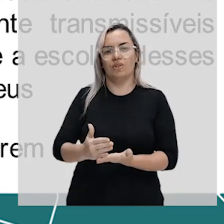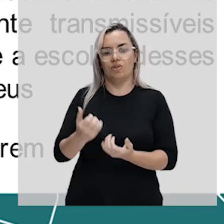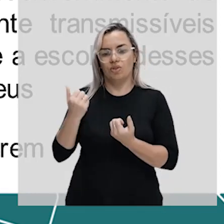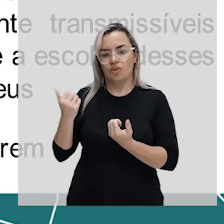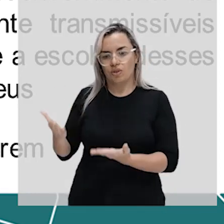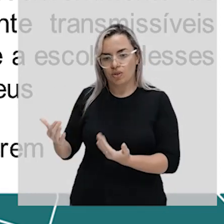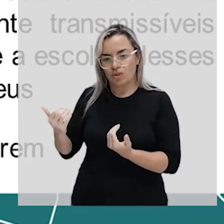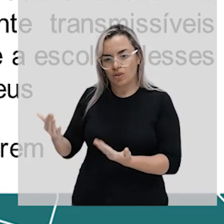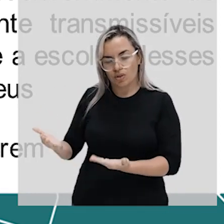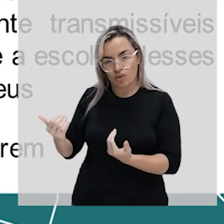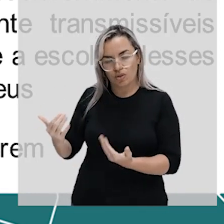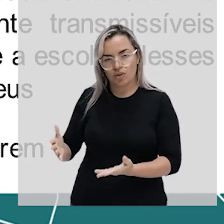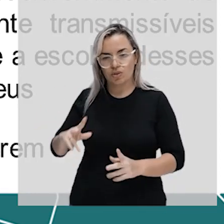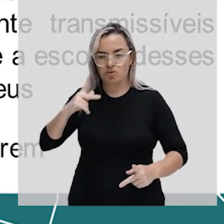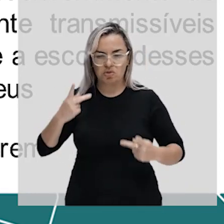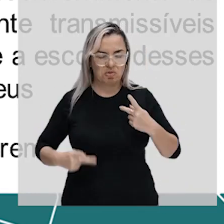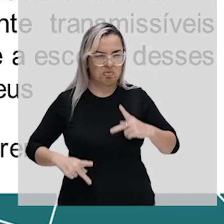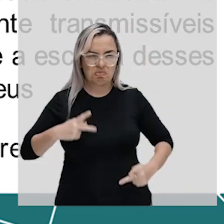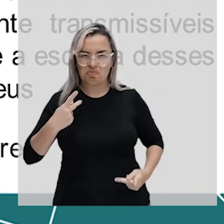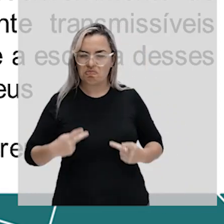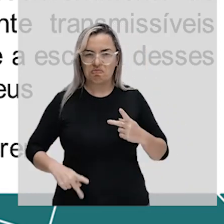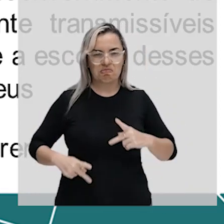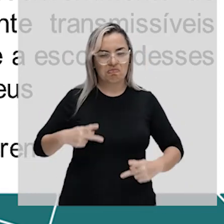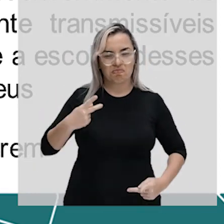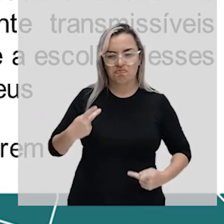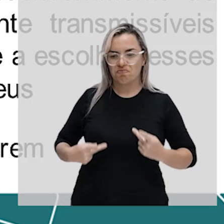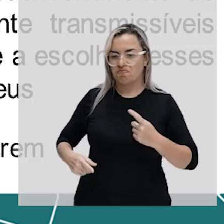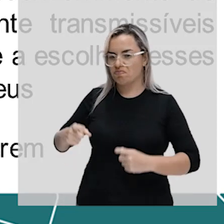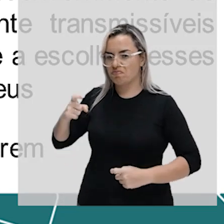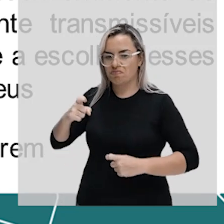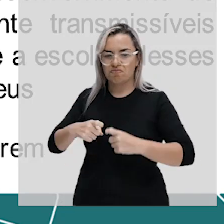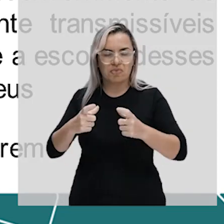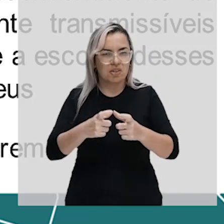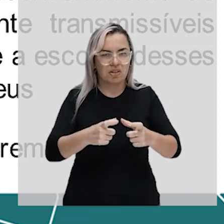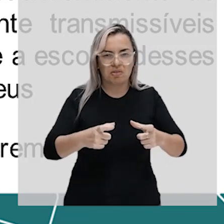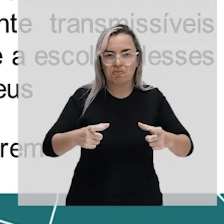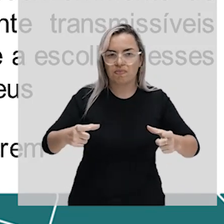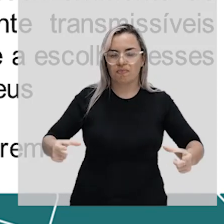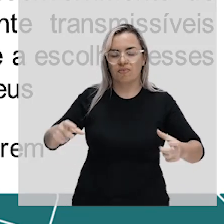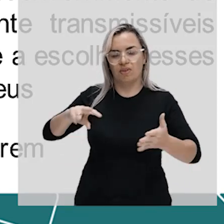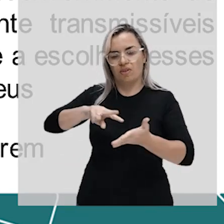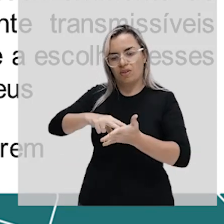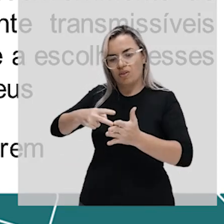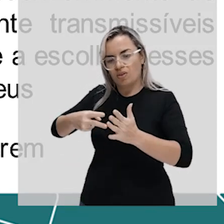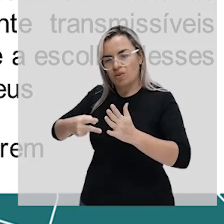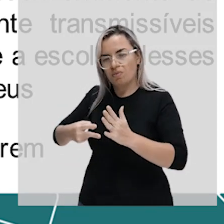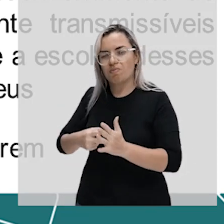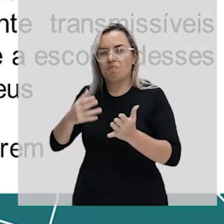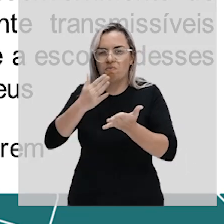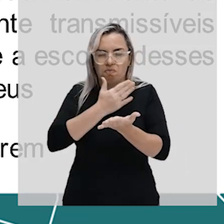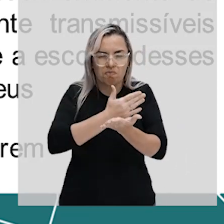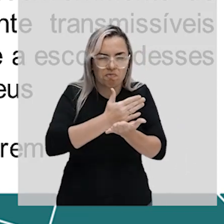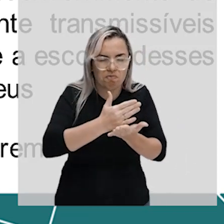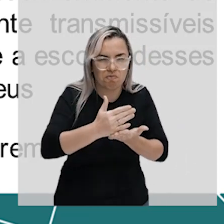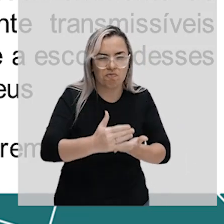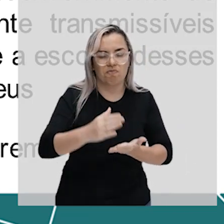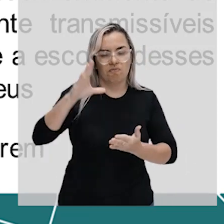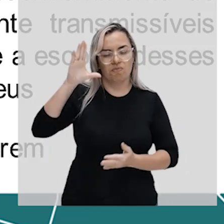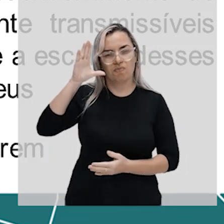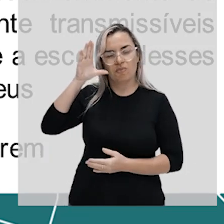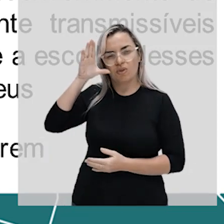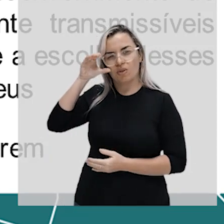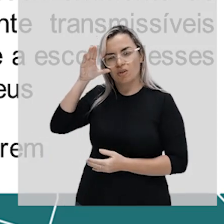aumentam de maneira significativa, né? O adolescente ele começa a ficar curioso, principalmente com